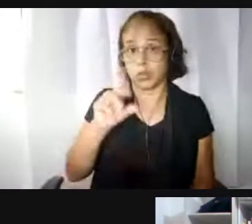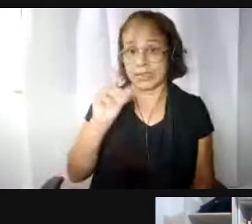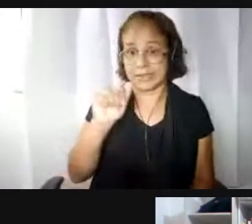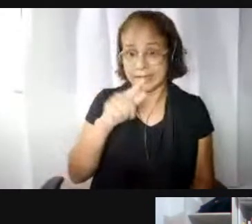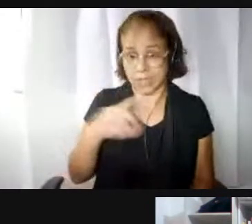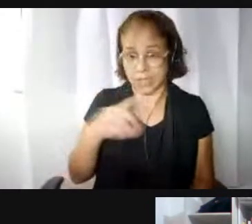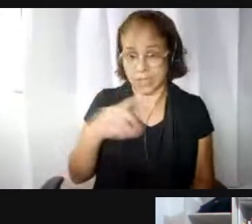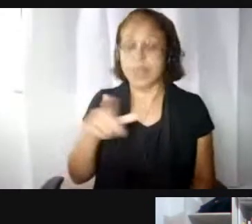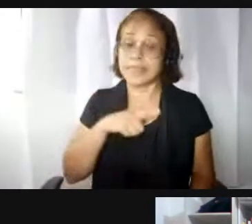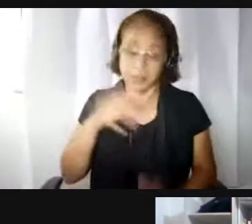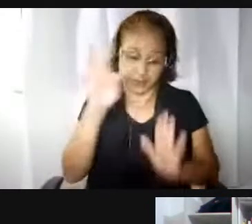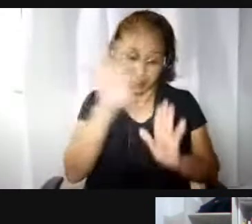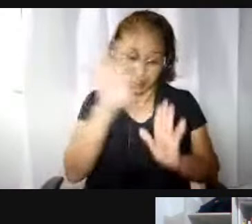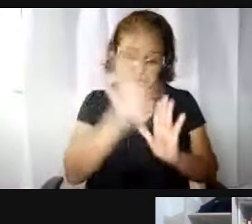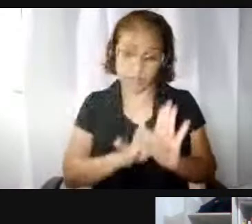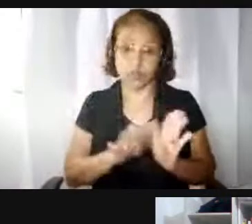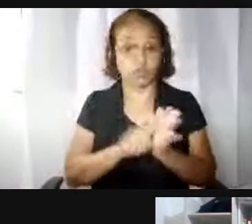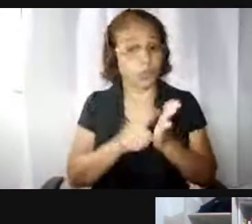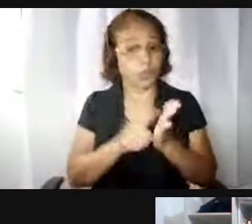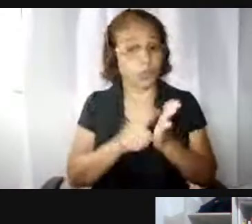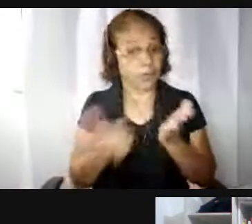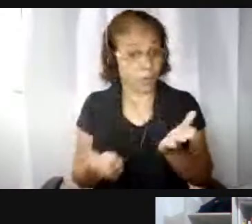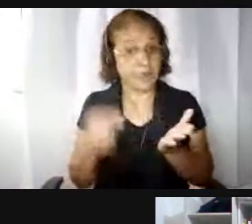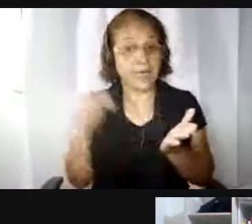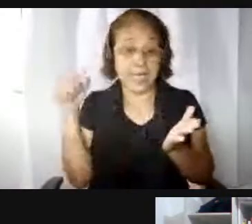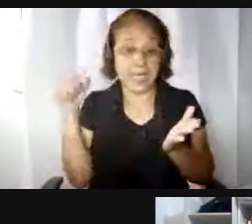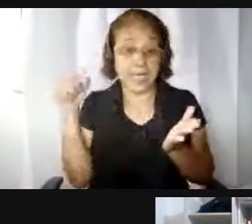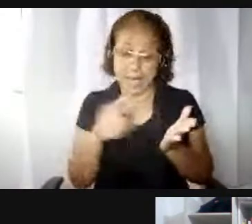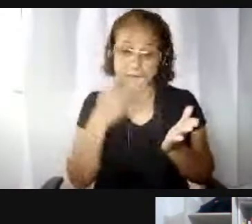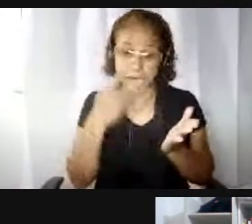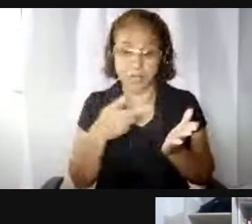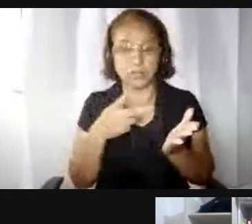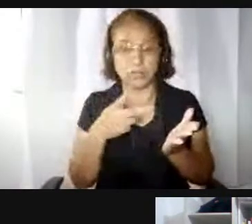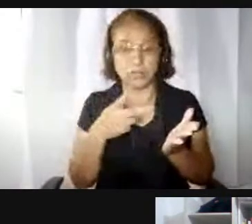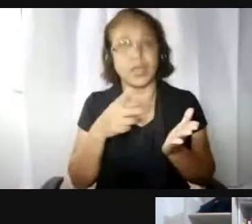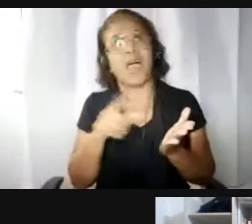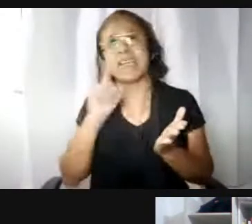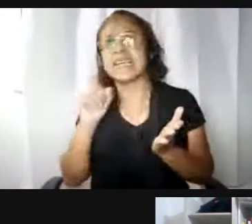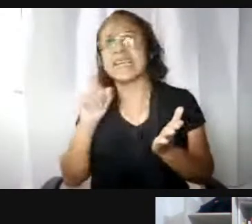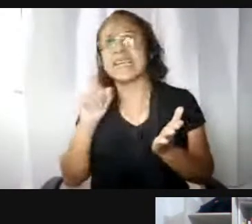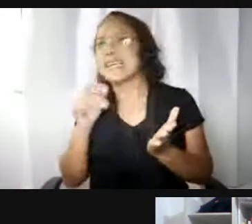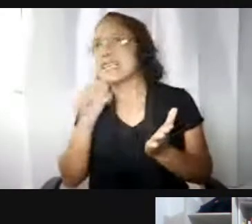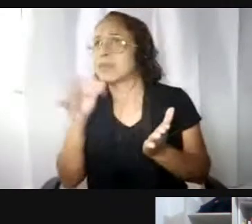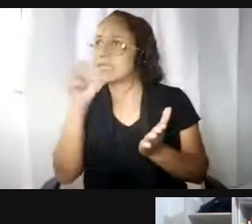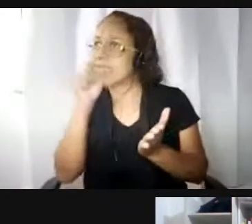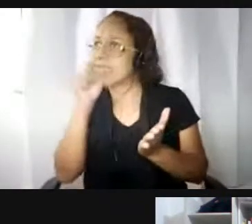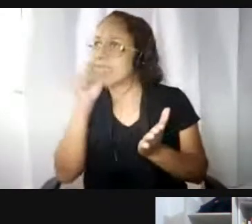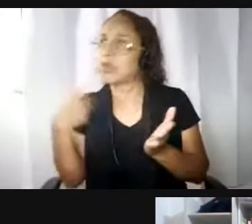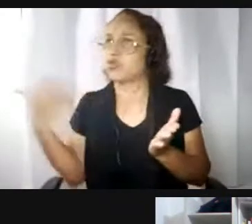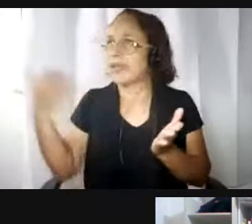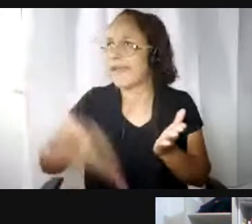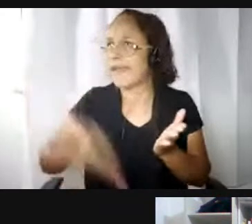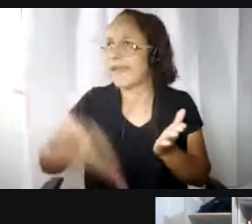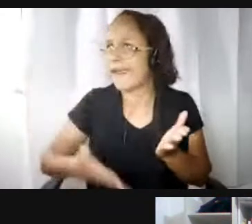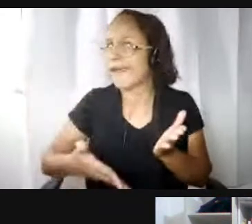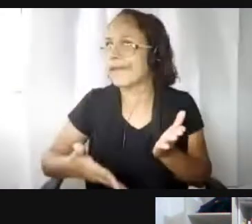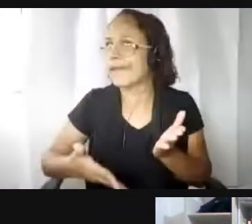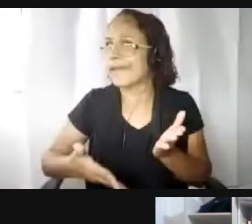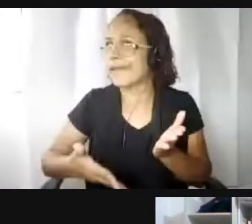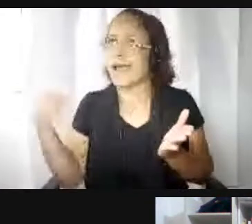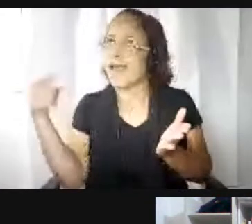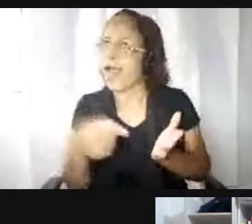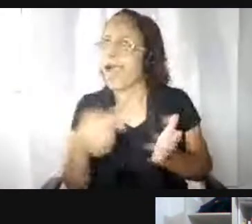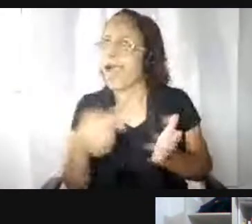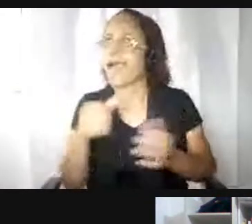ele não está falando disso, ele está falando de outra coisa. E ele fala: ah, não sei o quê, no sábado eu cheguei, ele está se defendendo de uma acusação. Eu cheguei lá e estava o fulano,